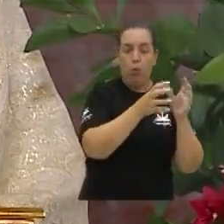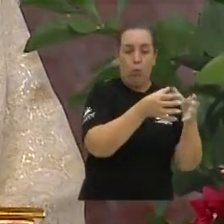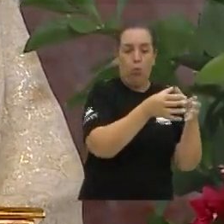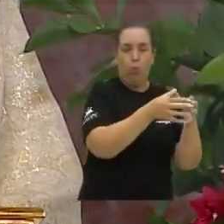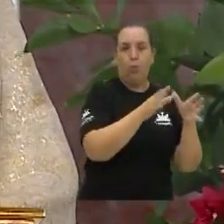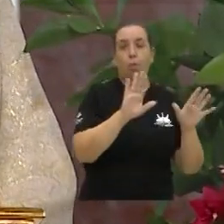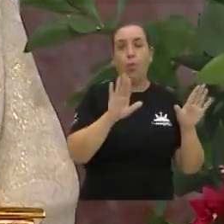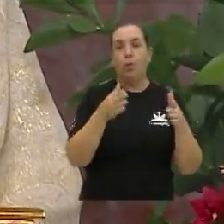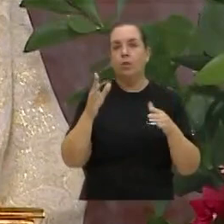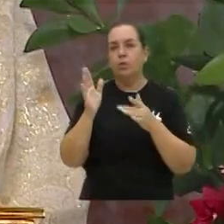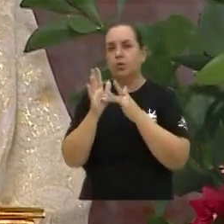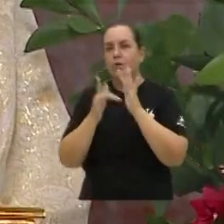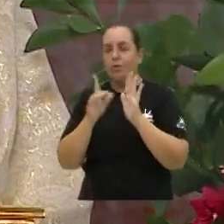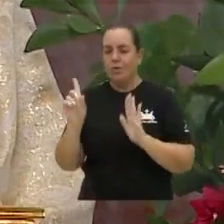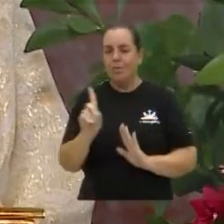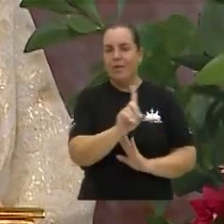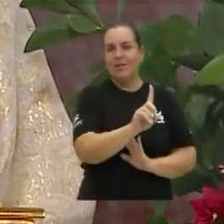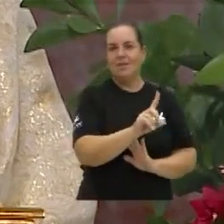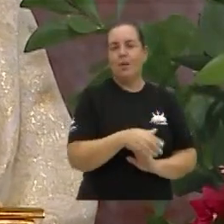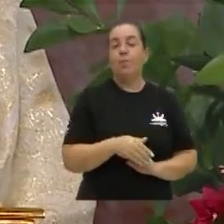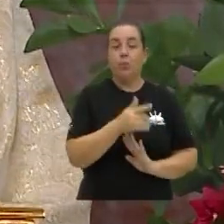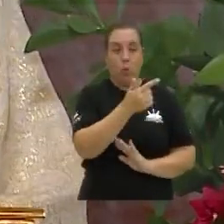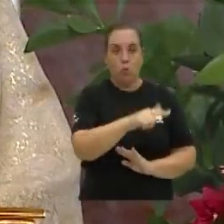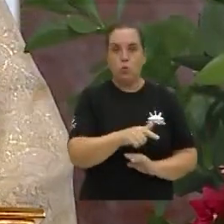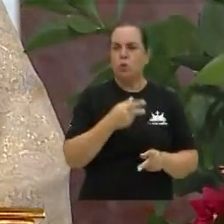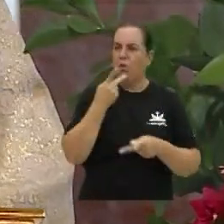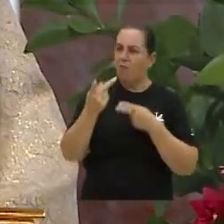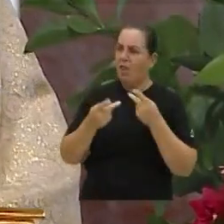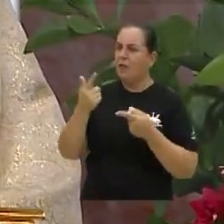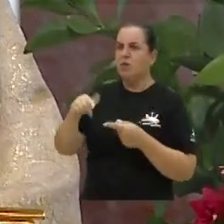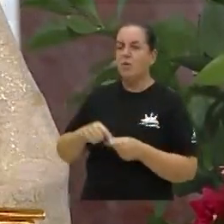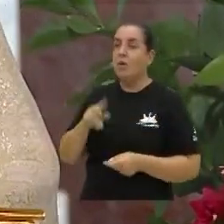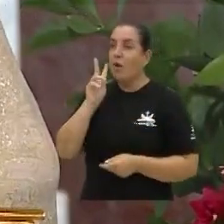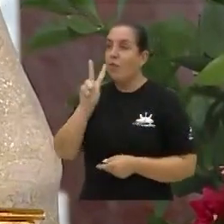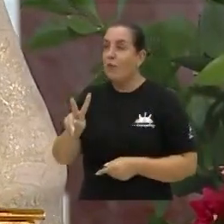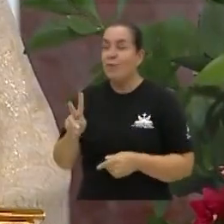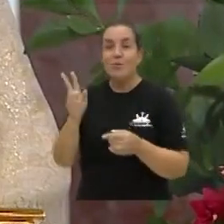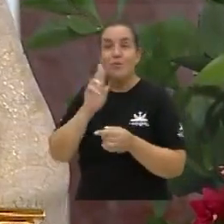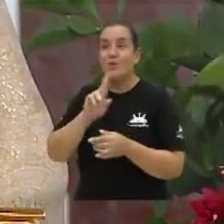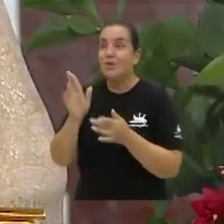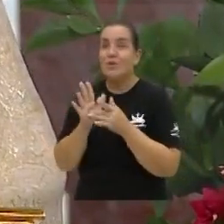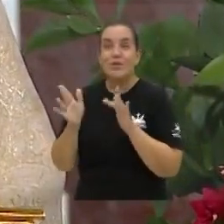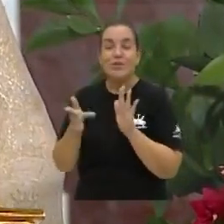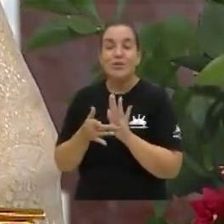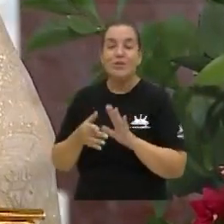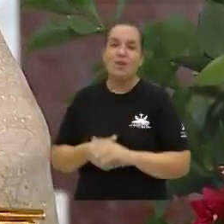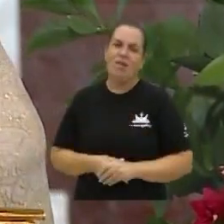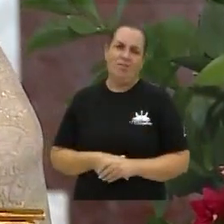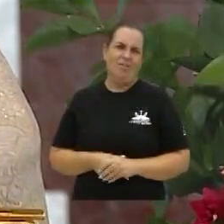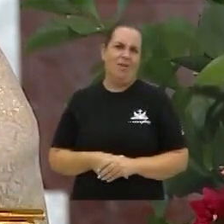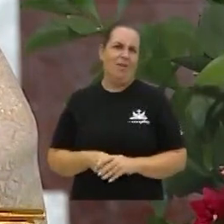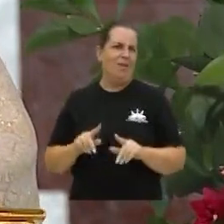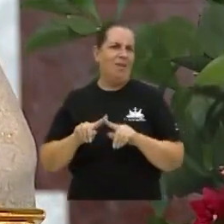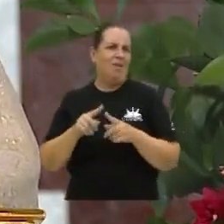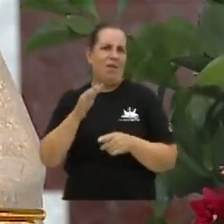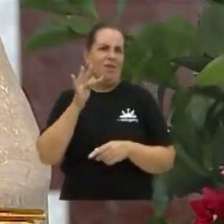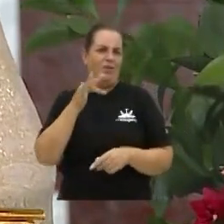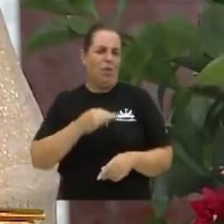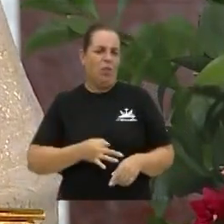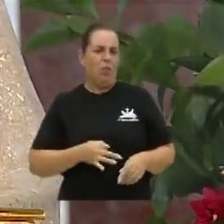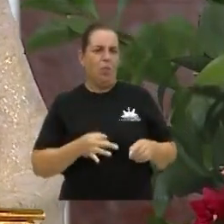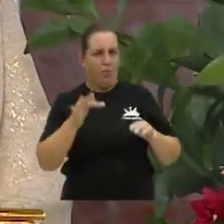Os outros discípulos contaram-lhe depois: vimos o Senhor. Mas Tomé